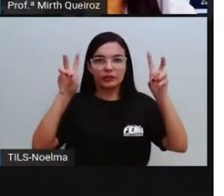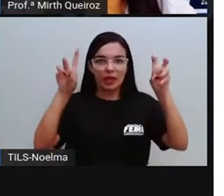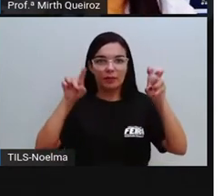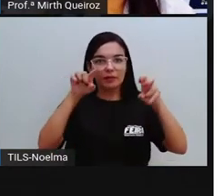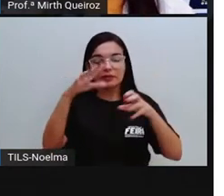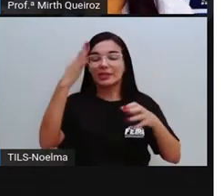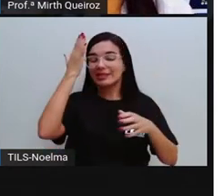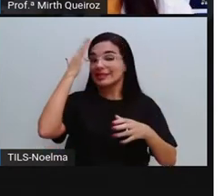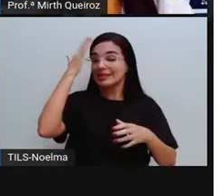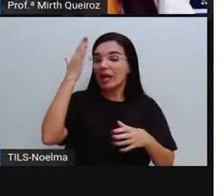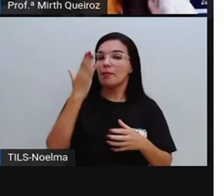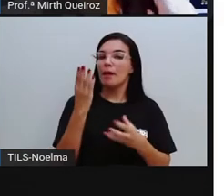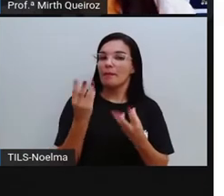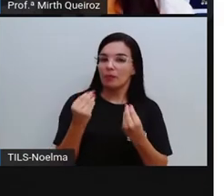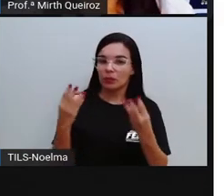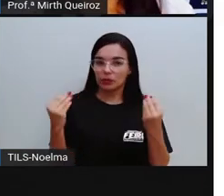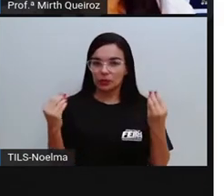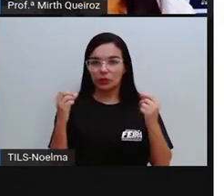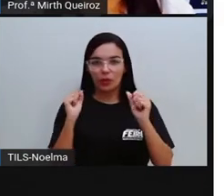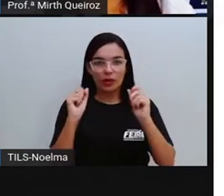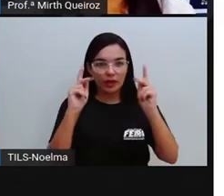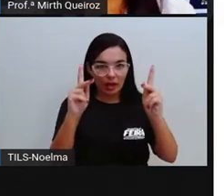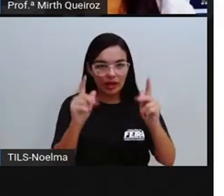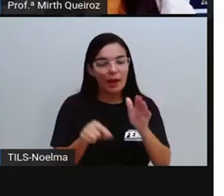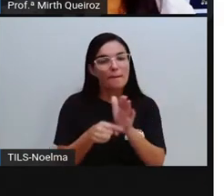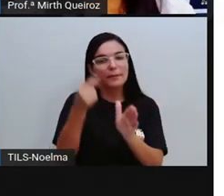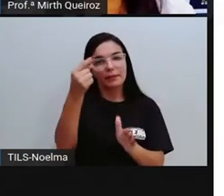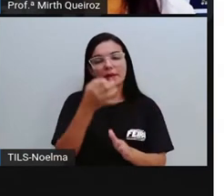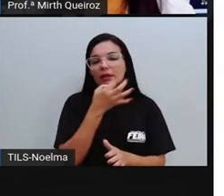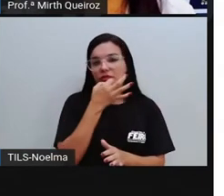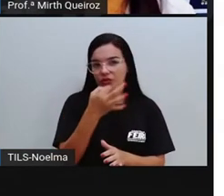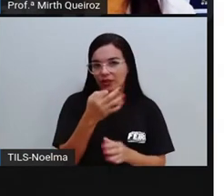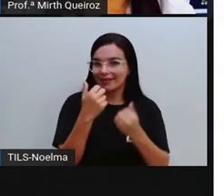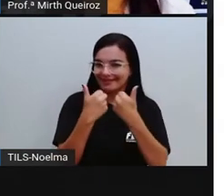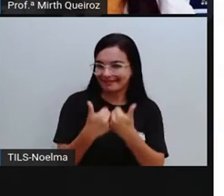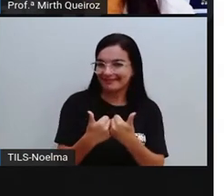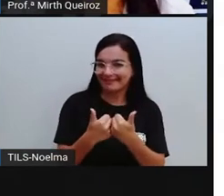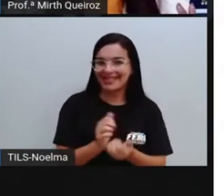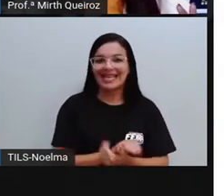saibam muito sobre ele. É a primeira dica aí para vocês, certo?